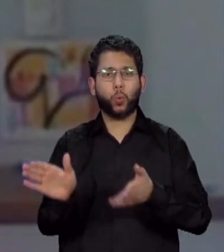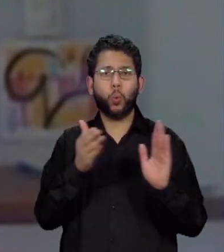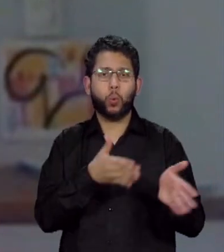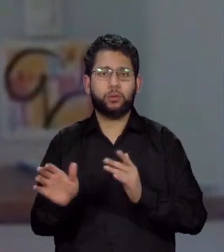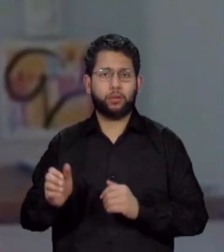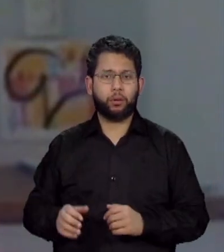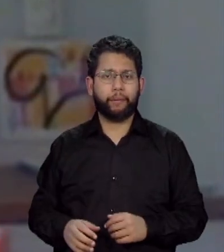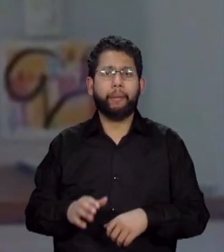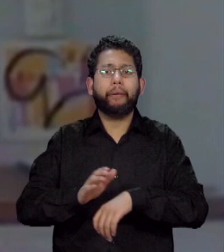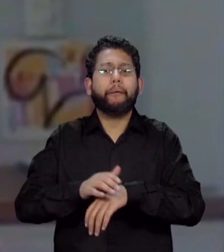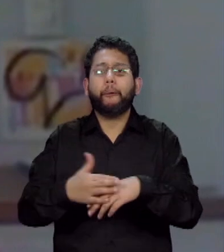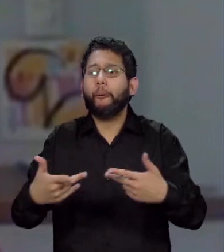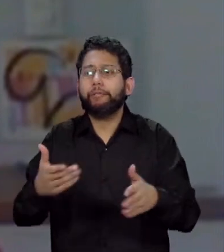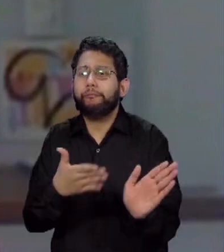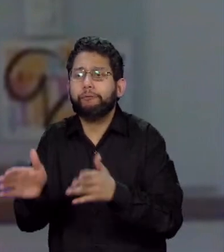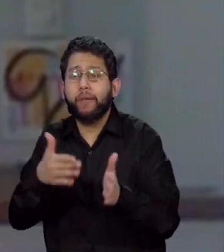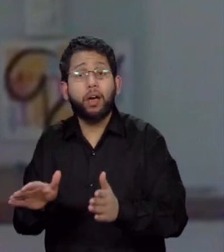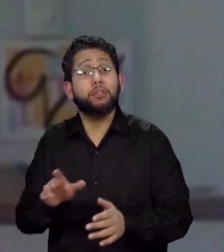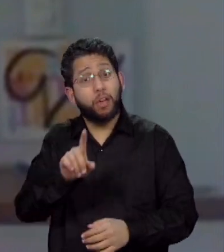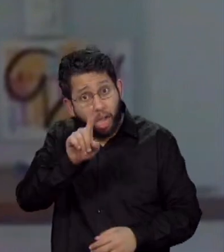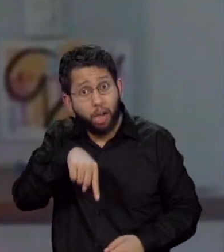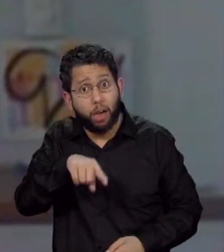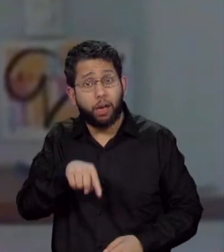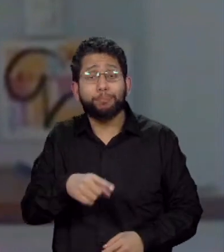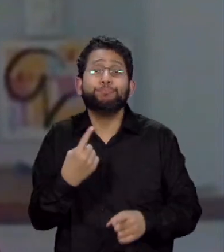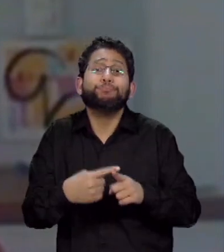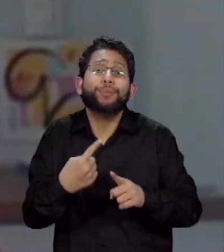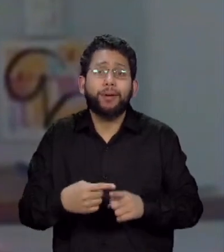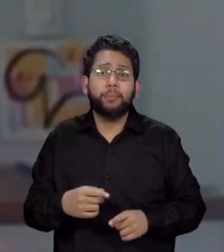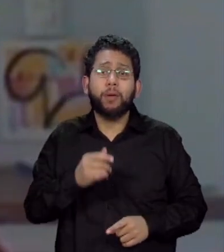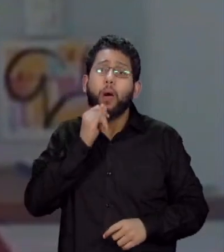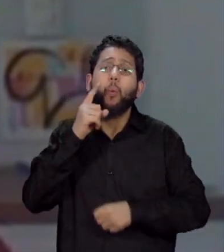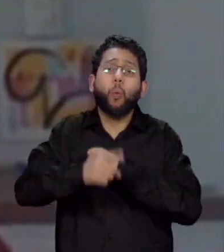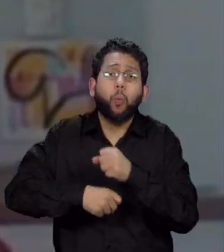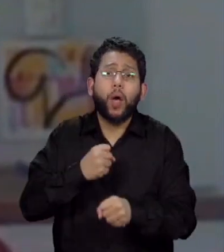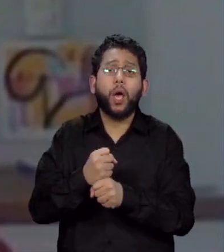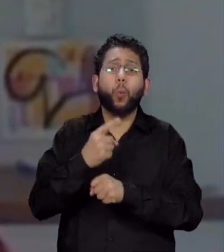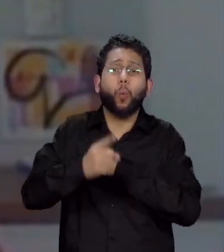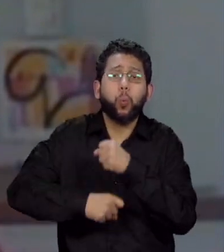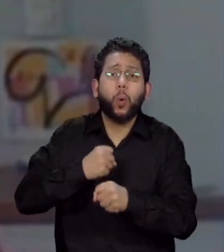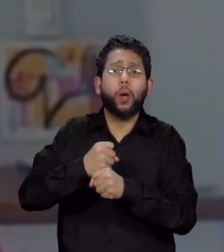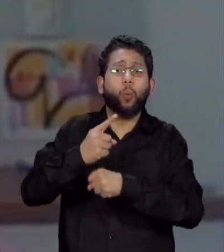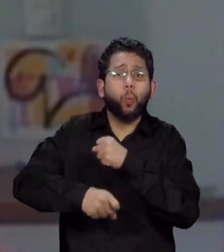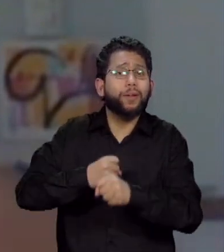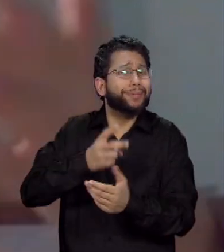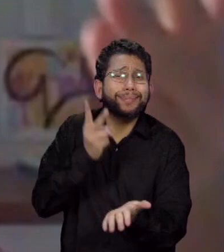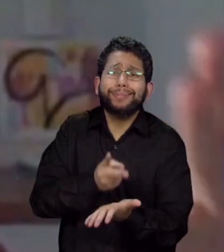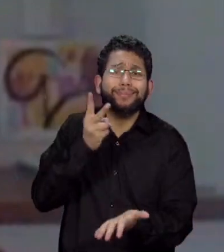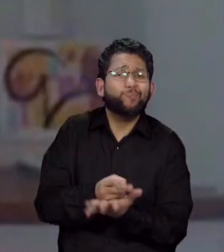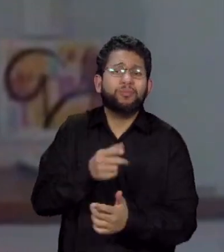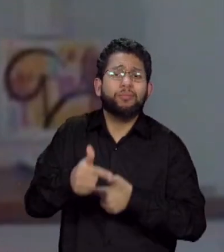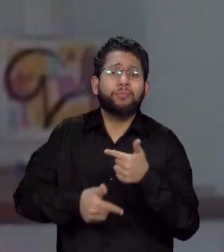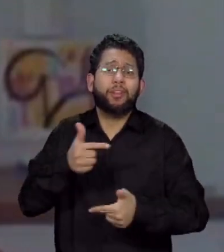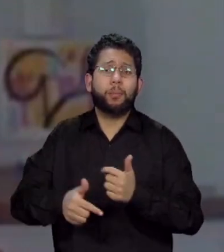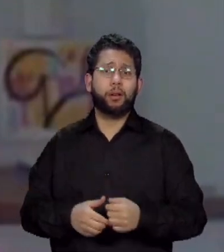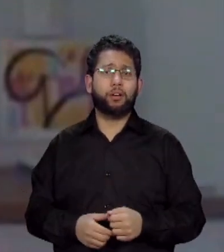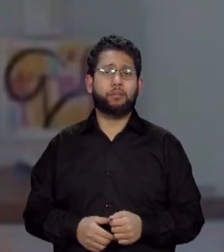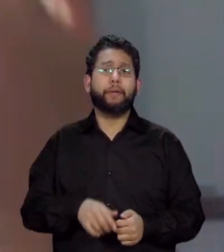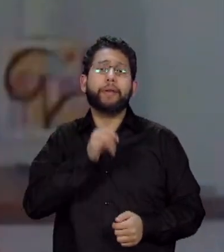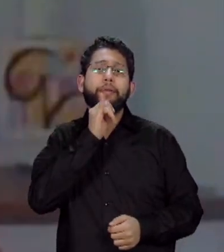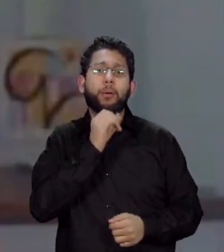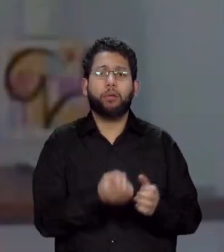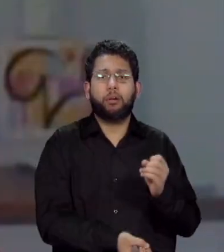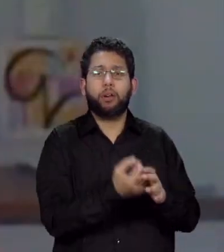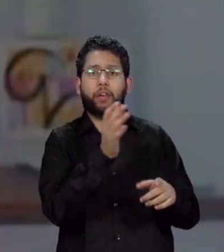de uma produção que você está trabalhando o ano inteiro, né? Em diferentes etapas da produção, ora no planejamento,